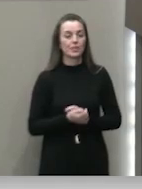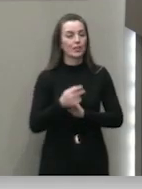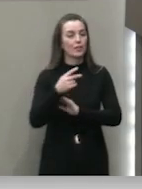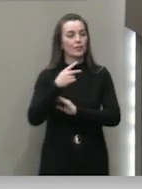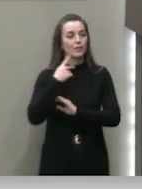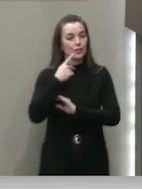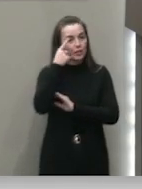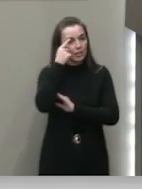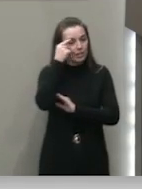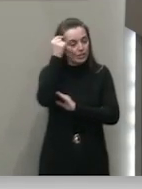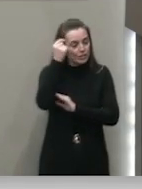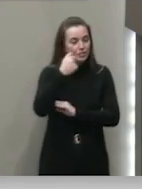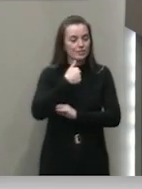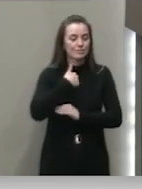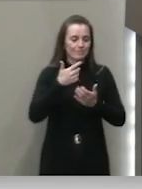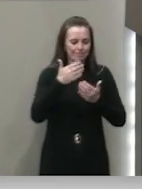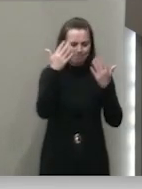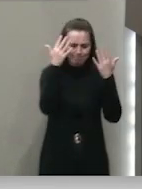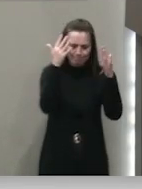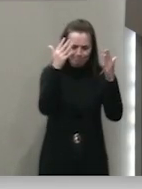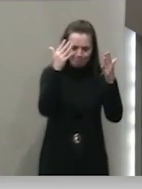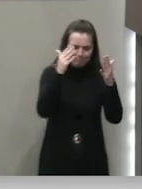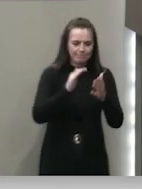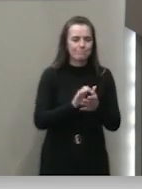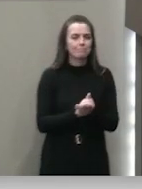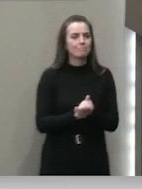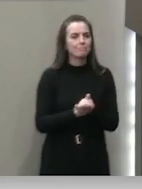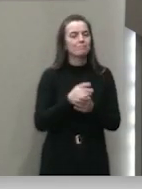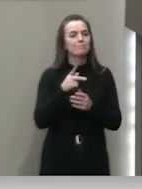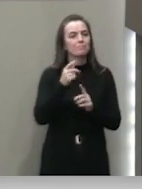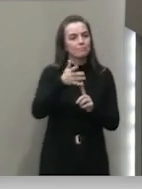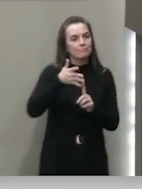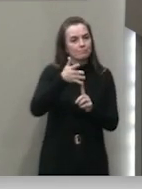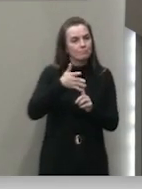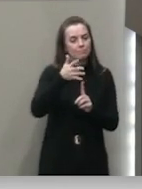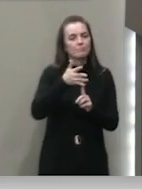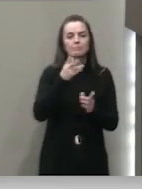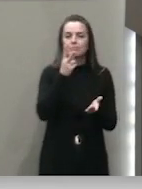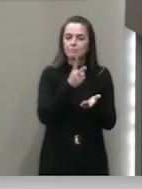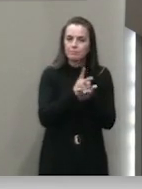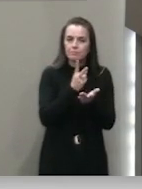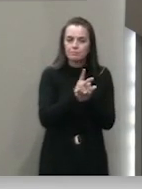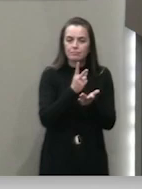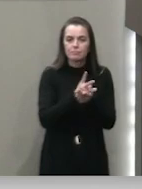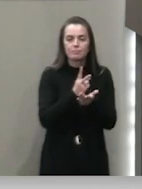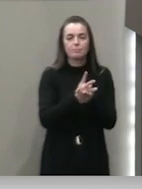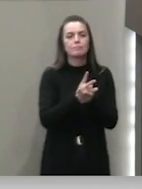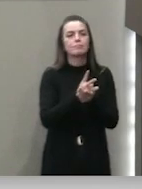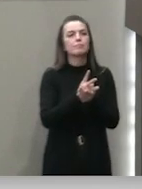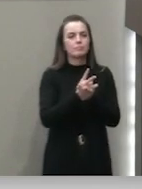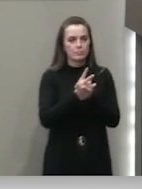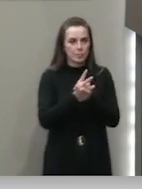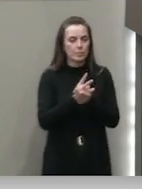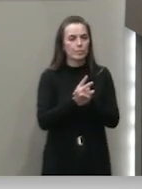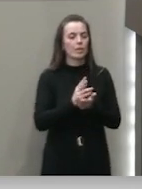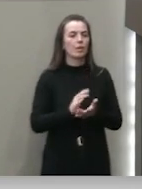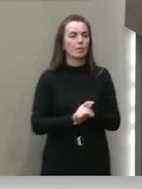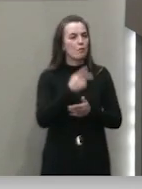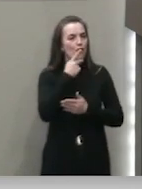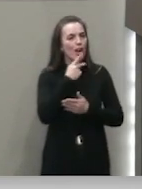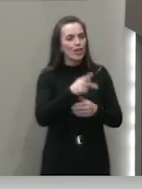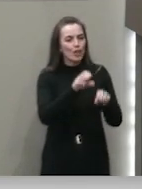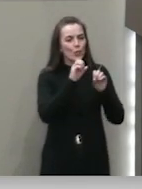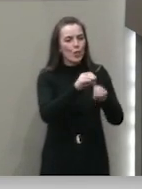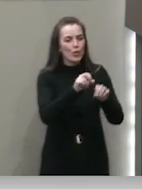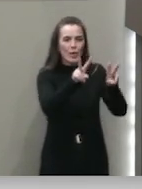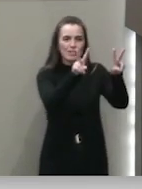Vereadora Regina, gostaria de parabenizar a senhora pelo seu grande expediente. Como sempre, quando se fala em educação, a senhora é a